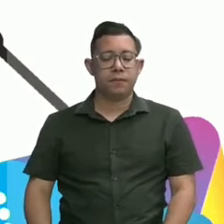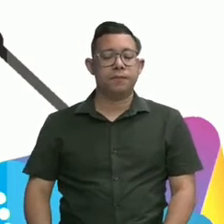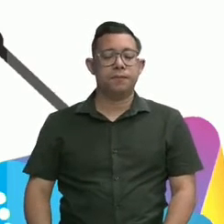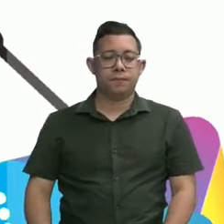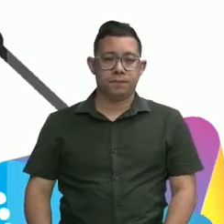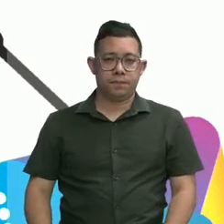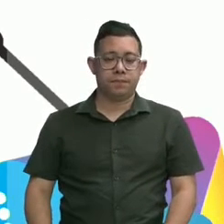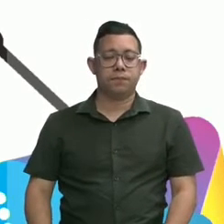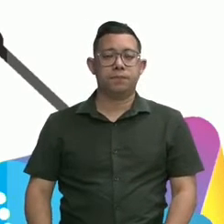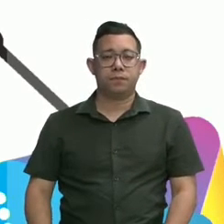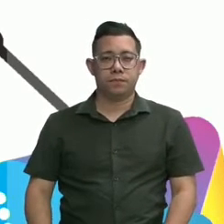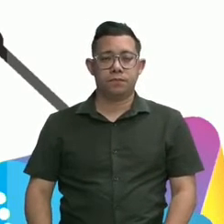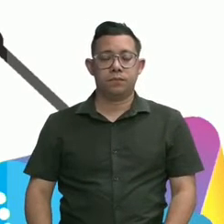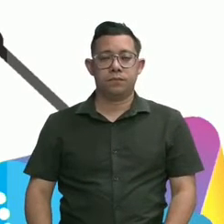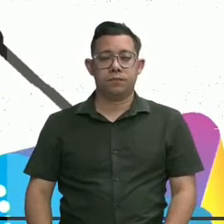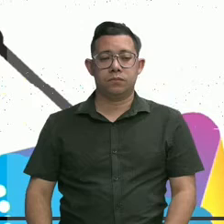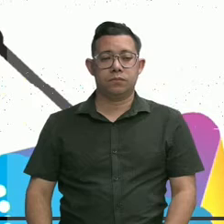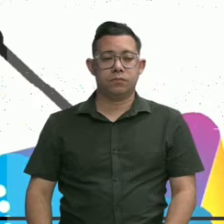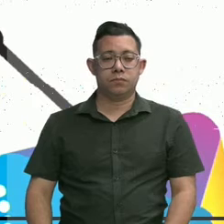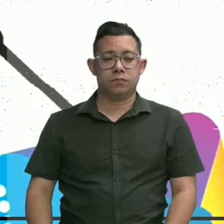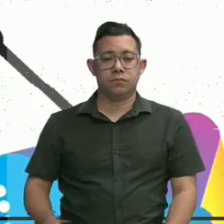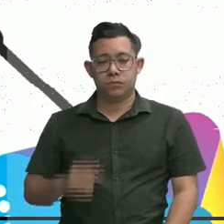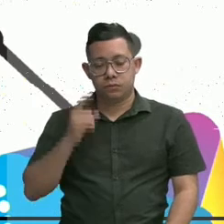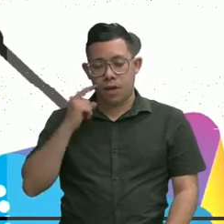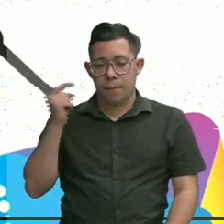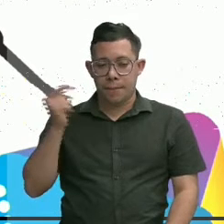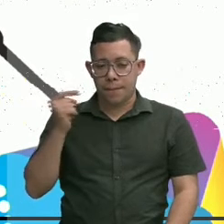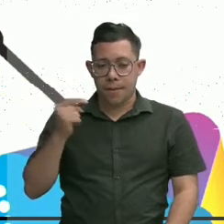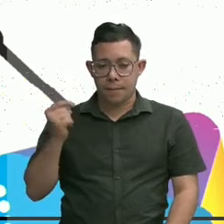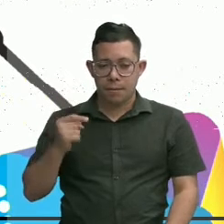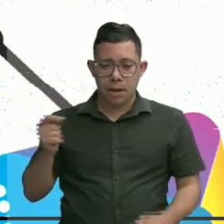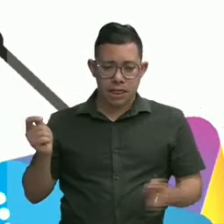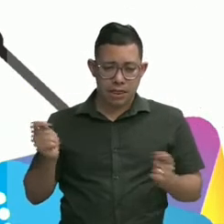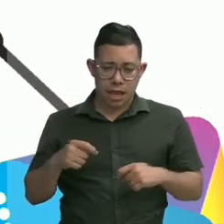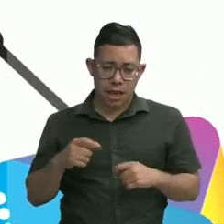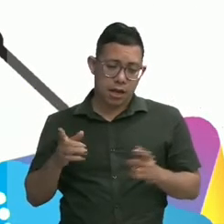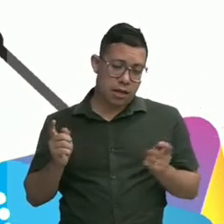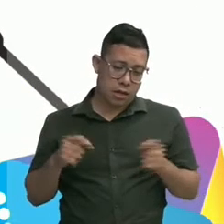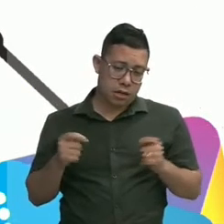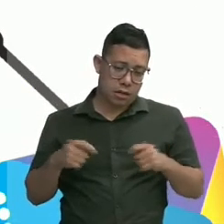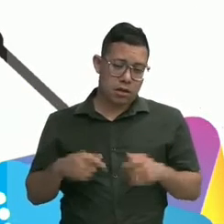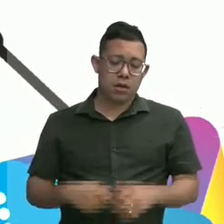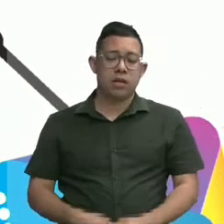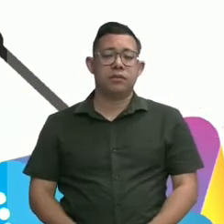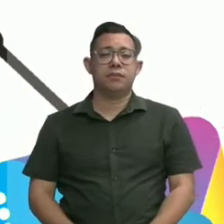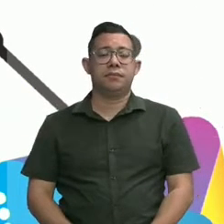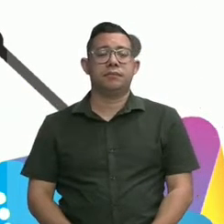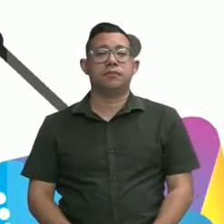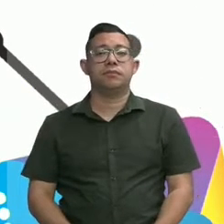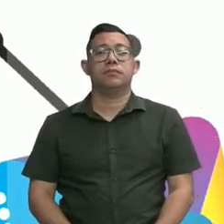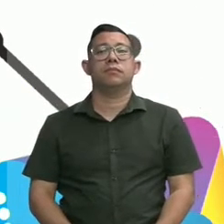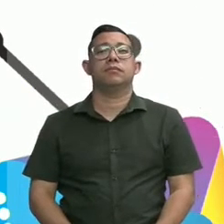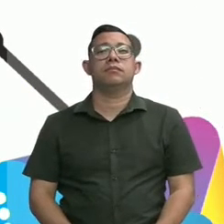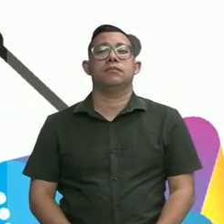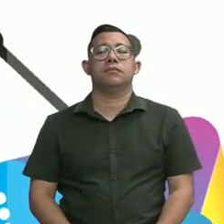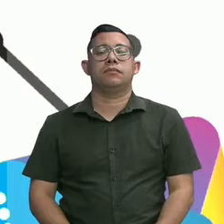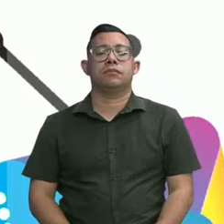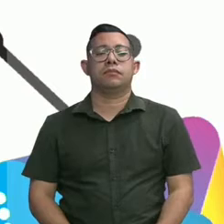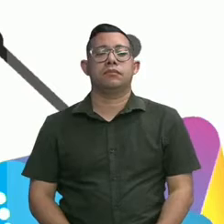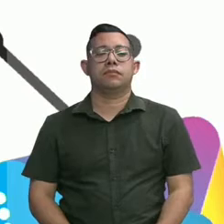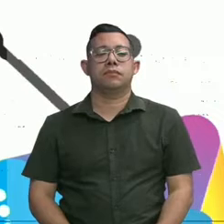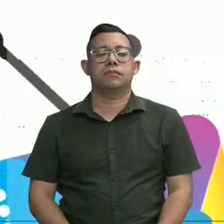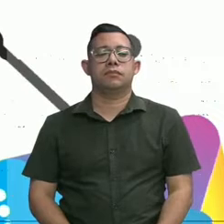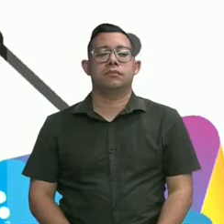Olha lá então são os possíveis né são todas as possibilidades aí de equações incompletas Tá certo